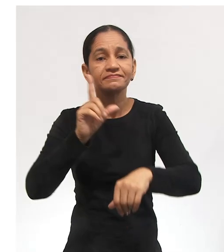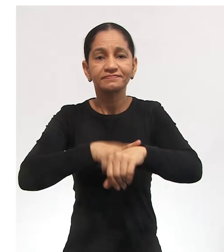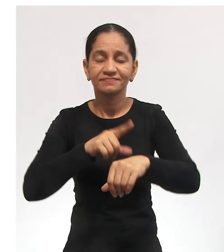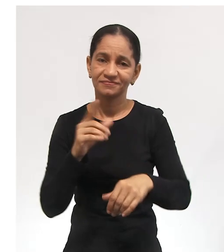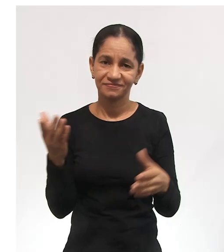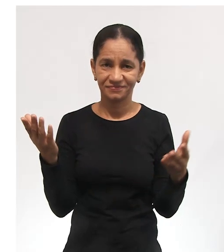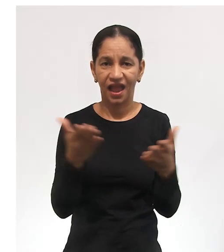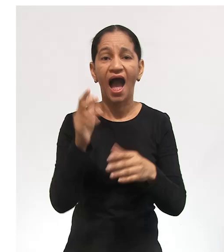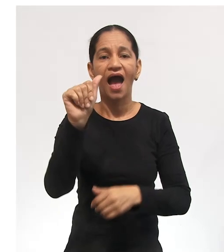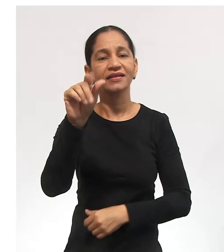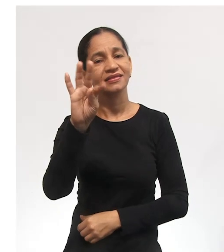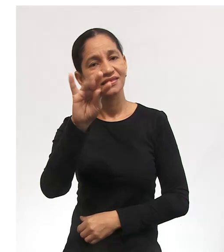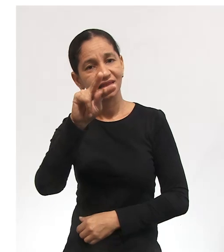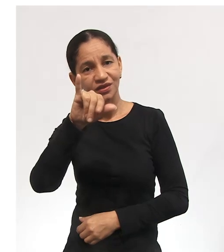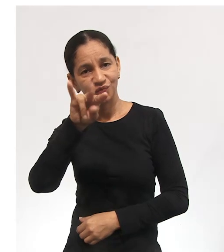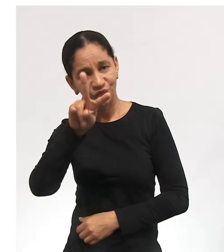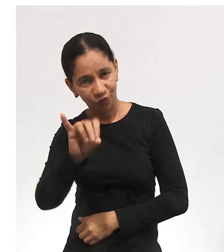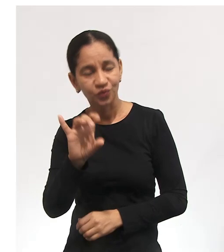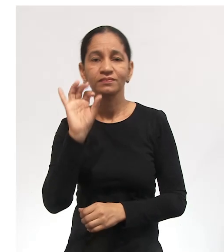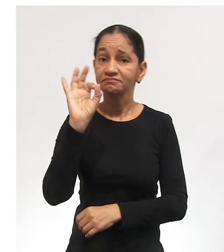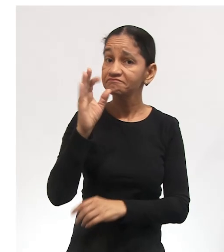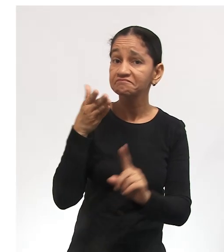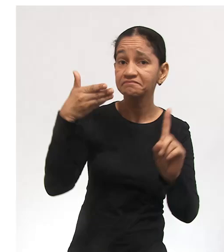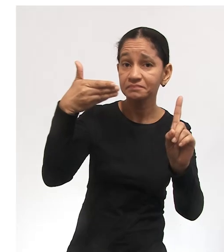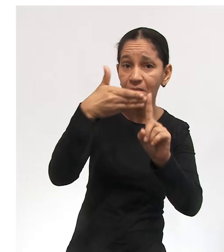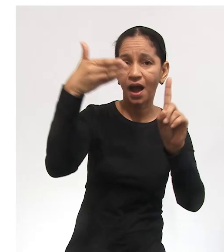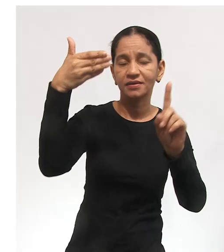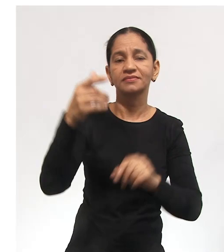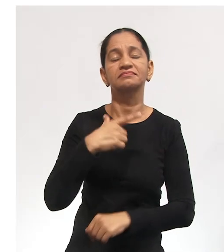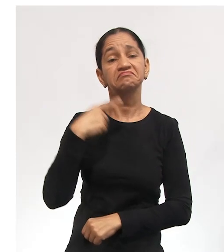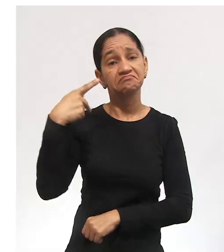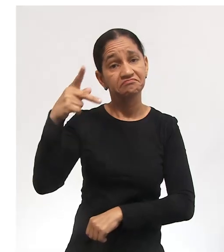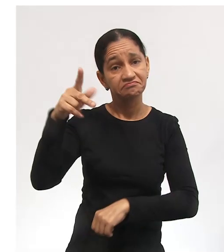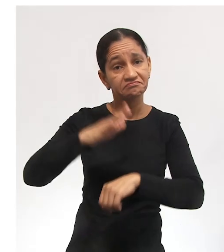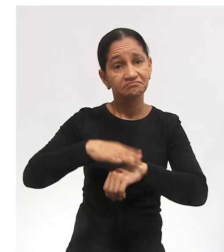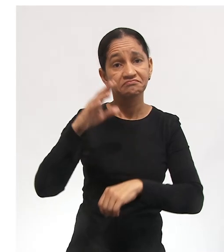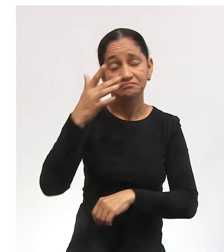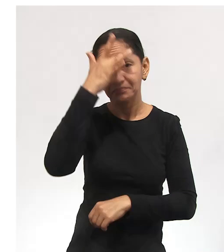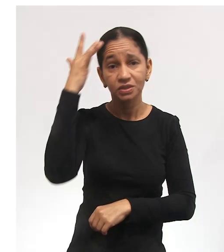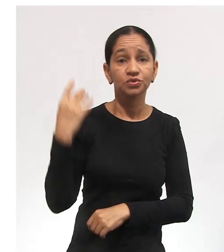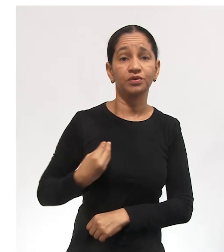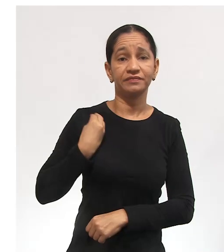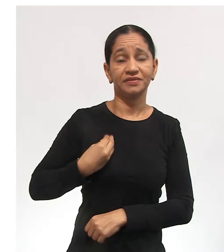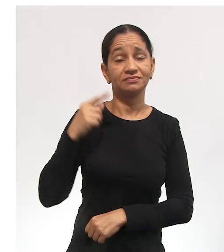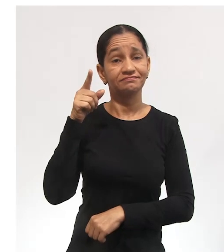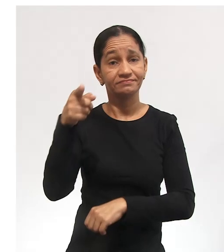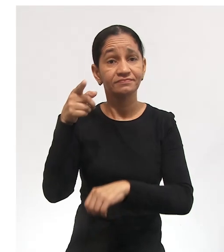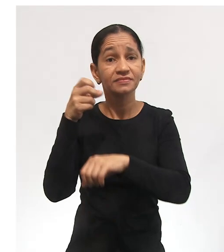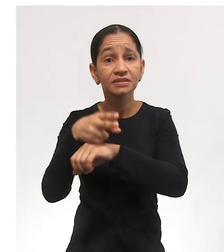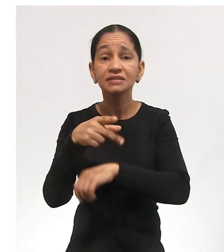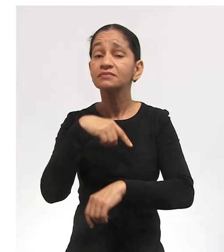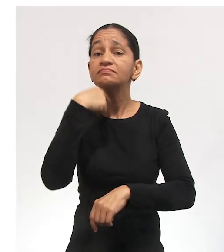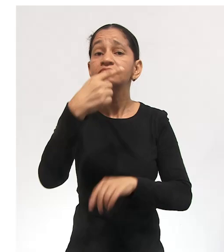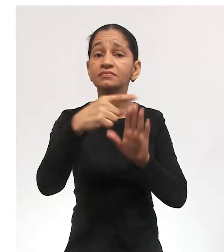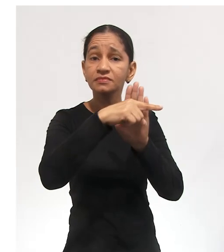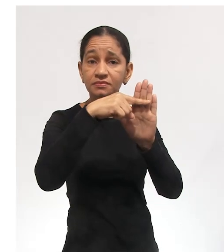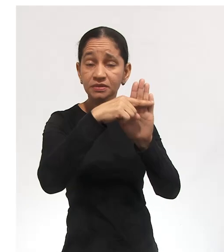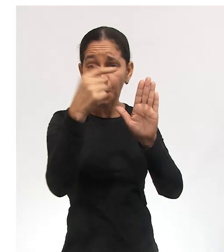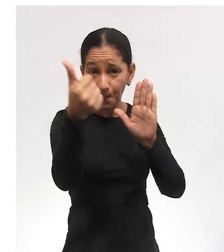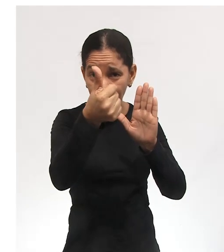ele vai direcionar para o CPF do sócio atual. Se não der certo